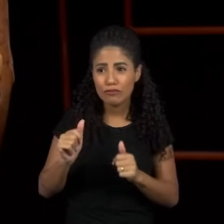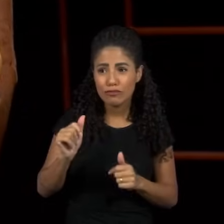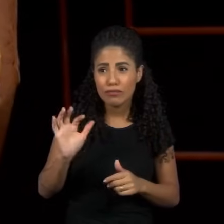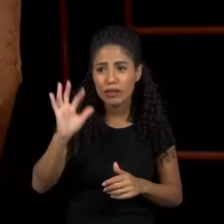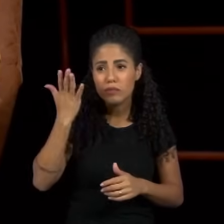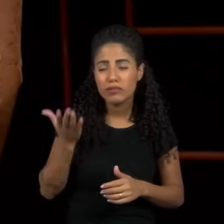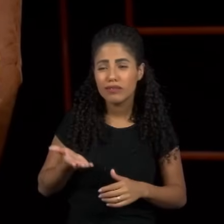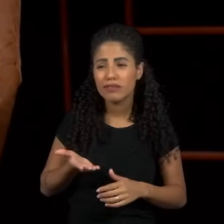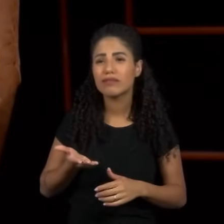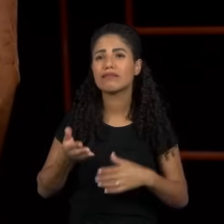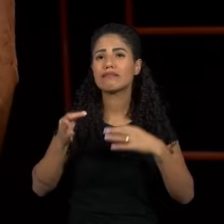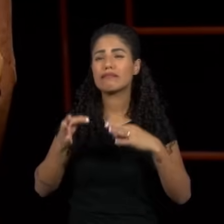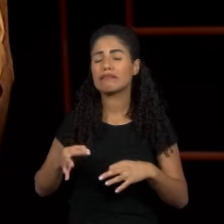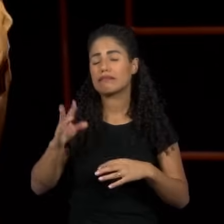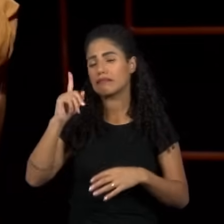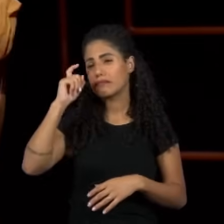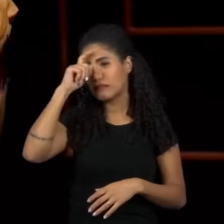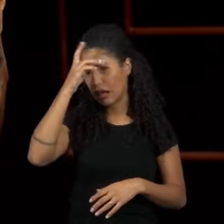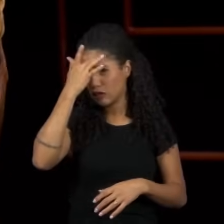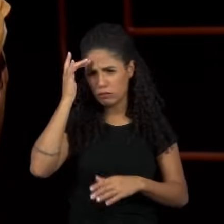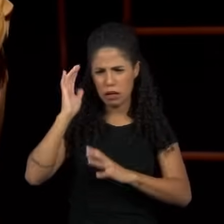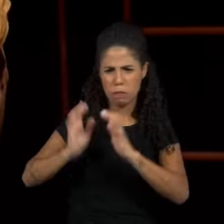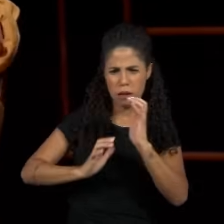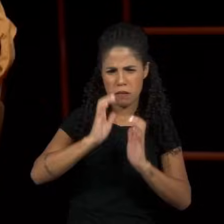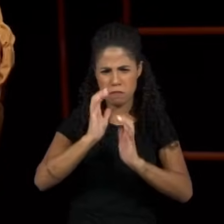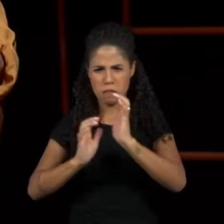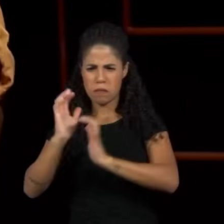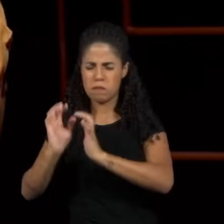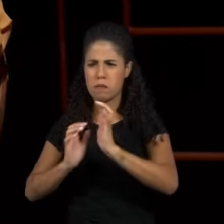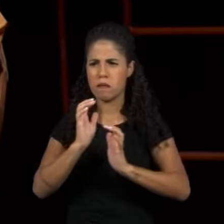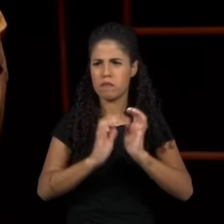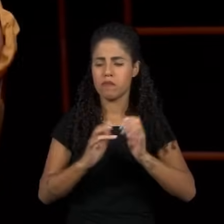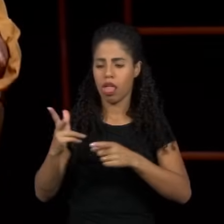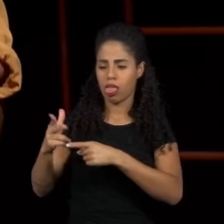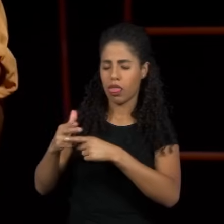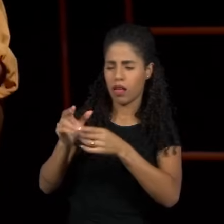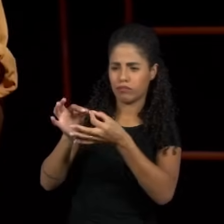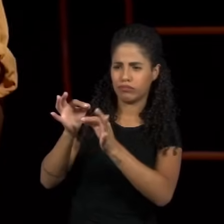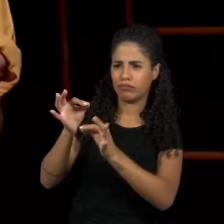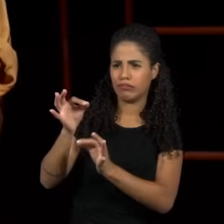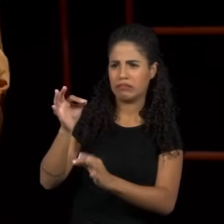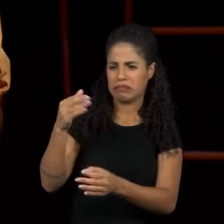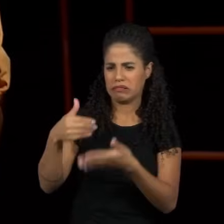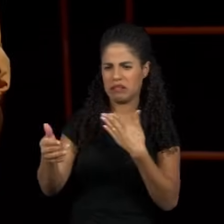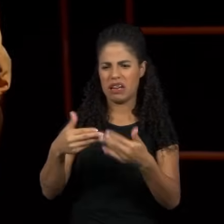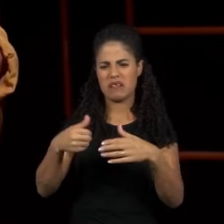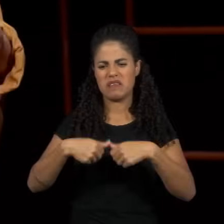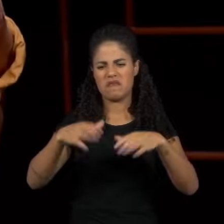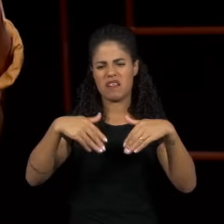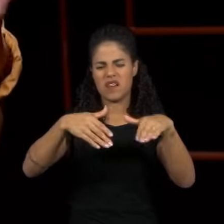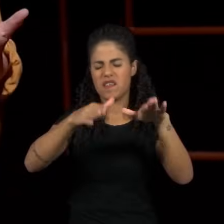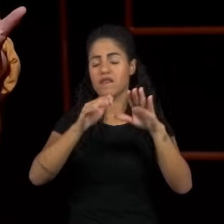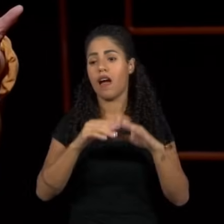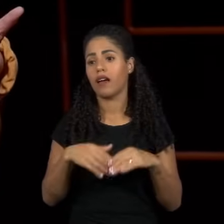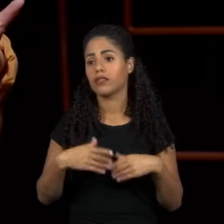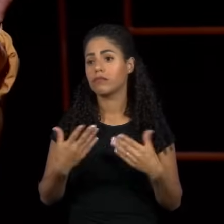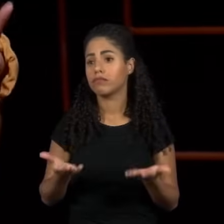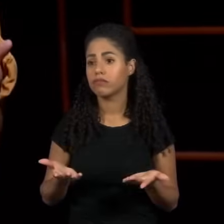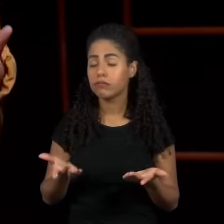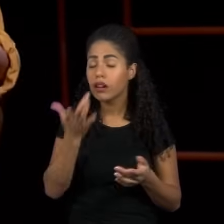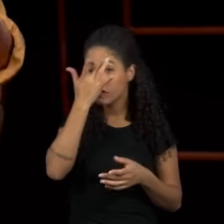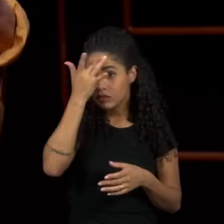do lixo, de todo mundo brigando para fazer o seu longa-metragem, fazendo qualquer coisa que os